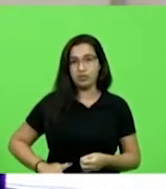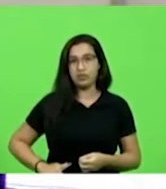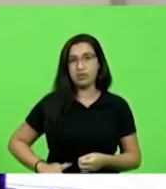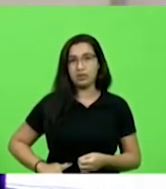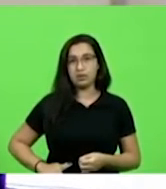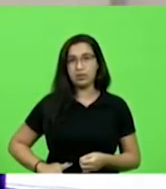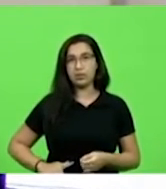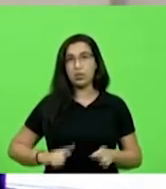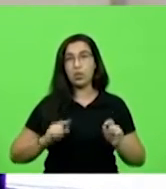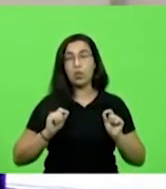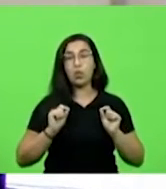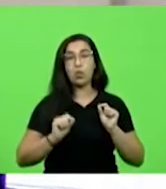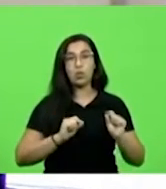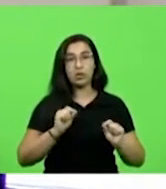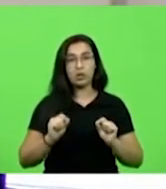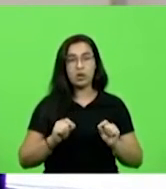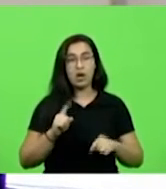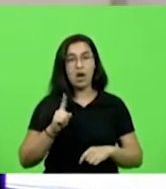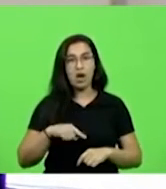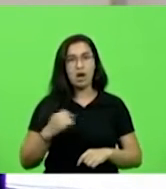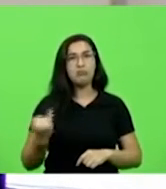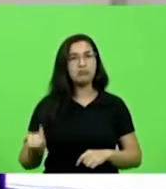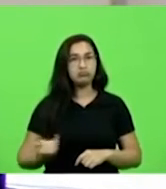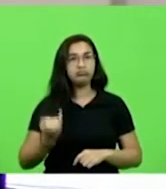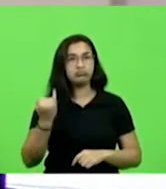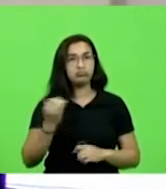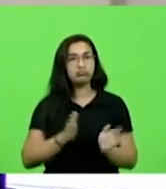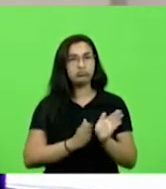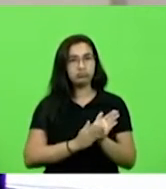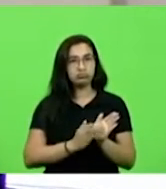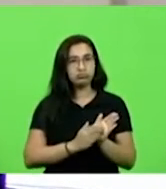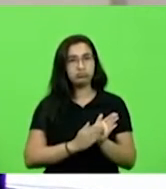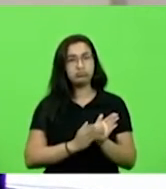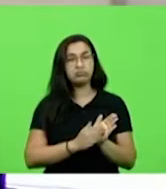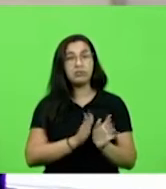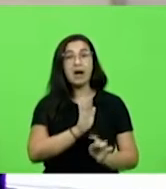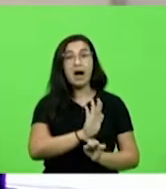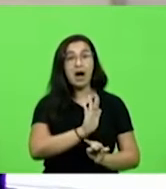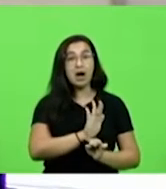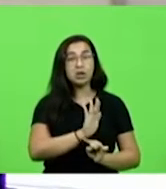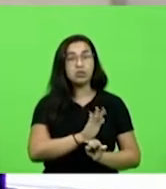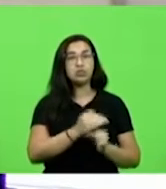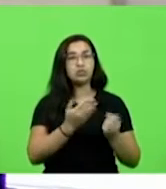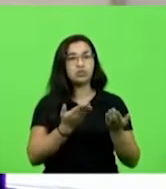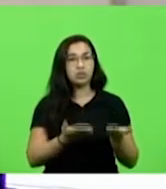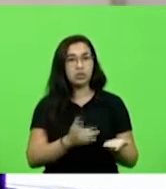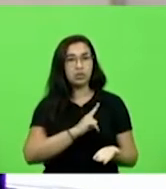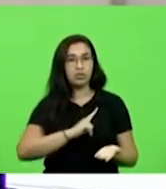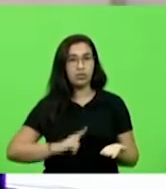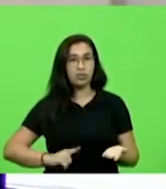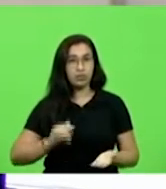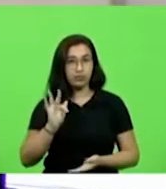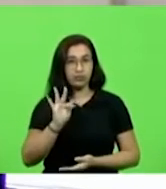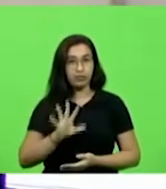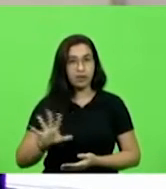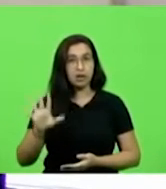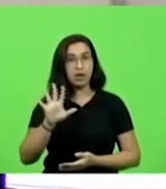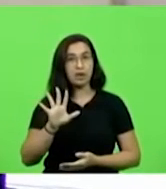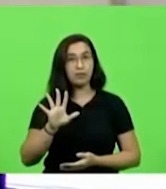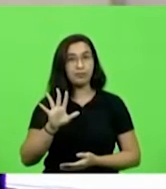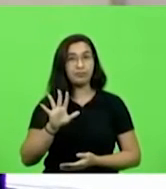que acho louvável a ajuda oferecida ao governo federal, mas concordo com Vossa